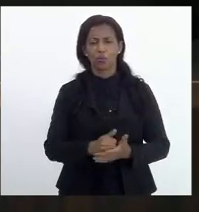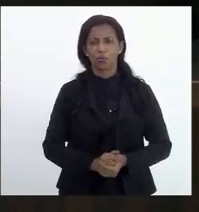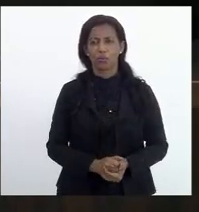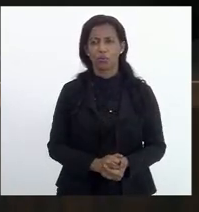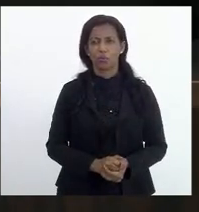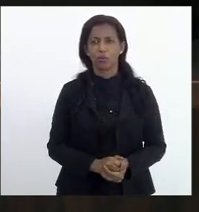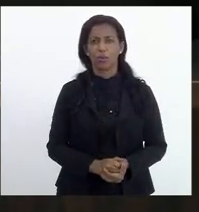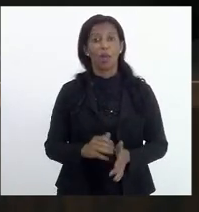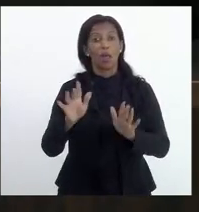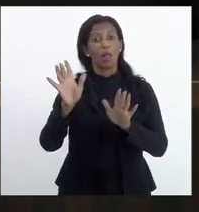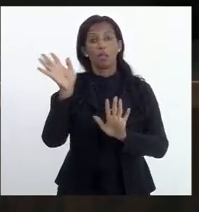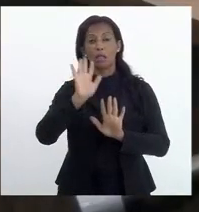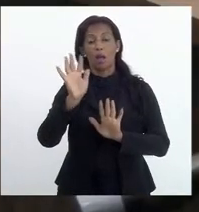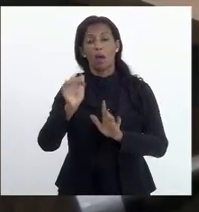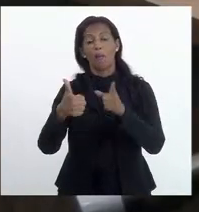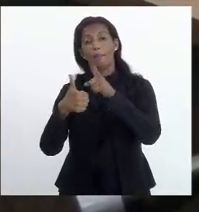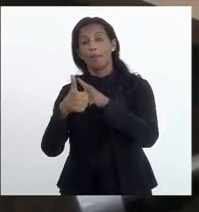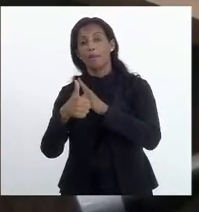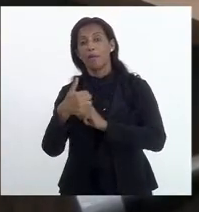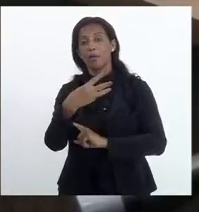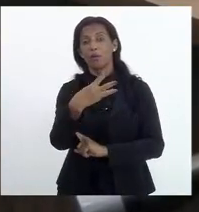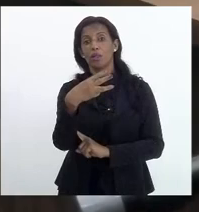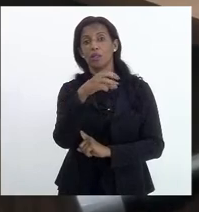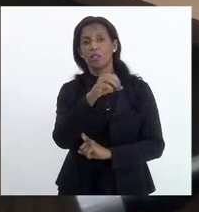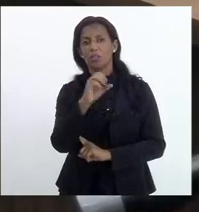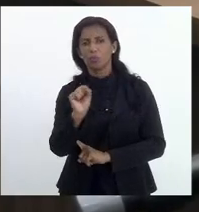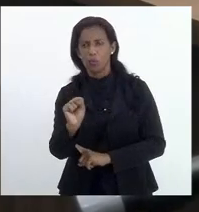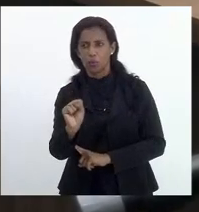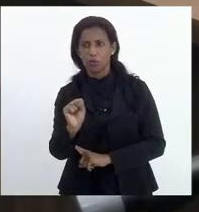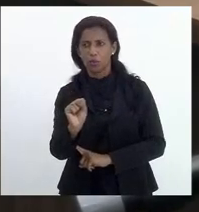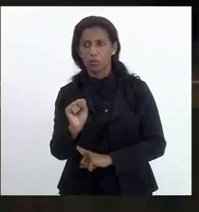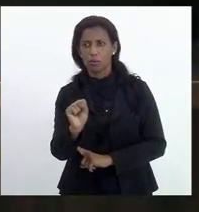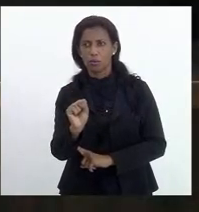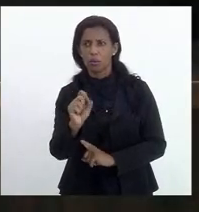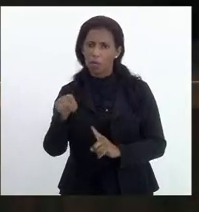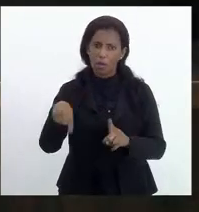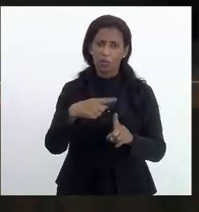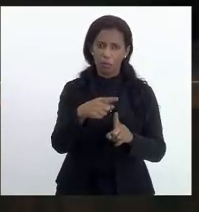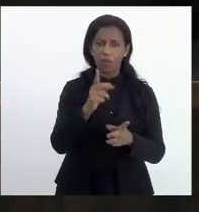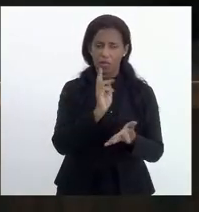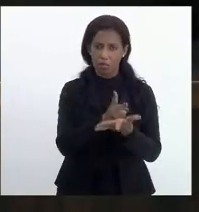primeiro 3008. Vamos aqui nessa pauta, depois a gente fala no 3008.